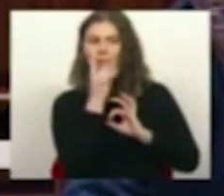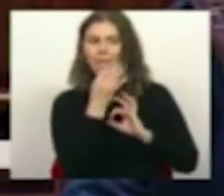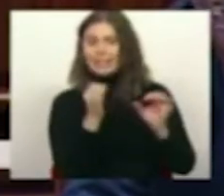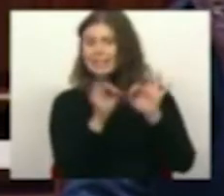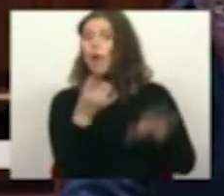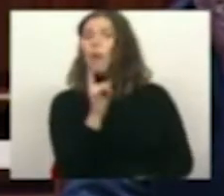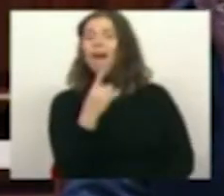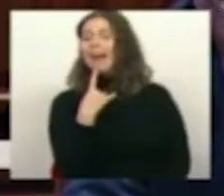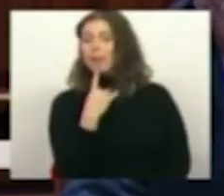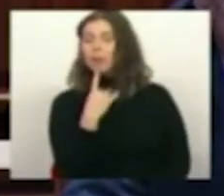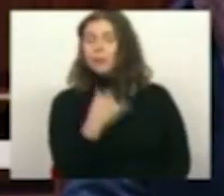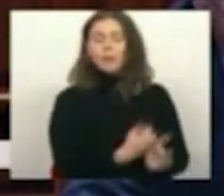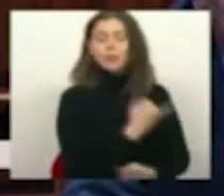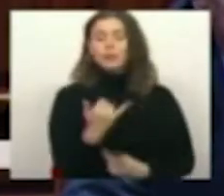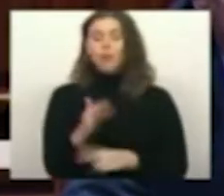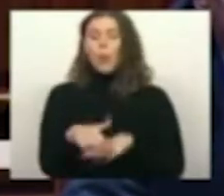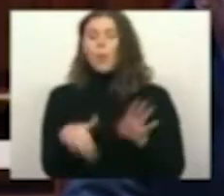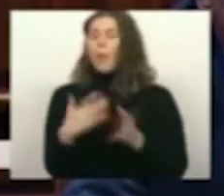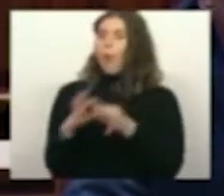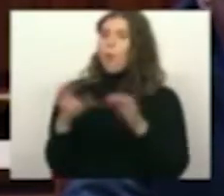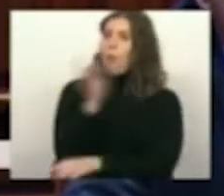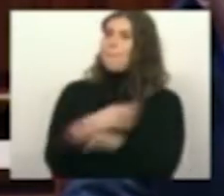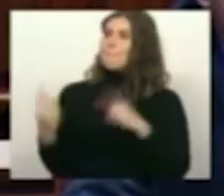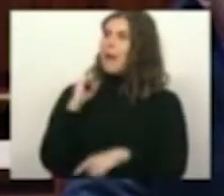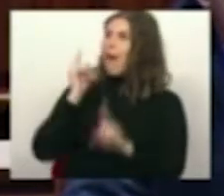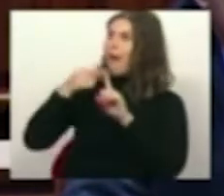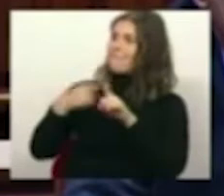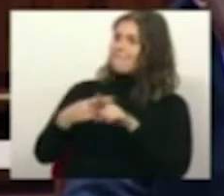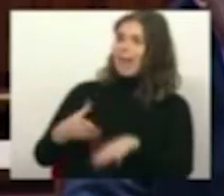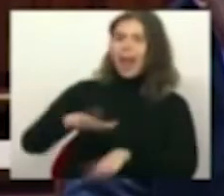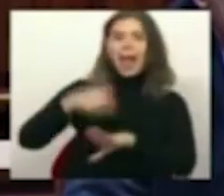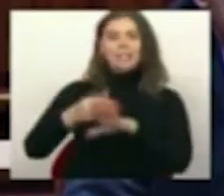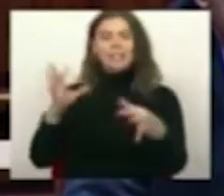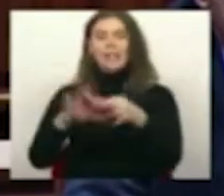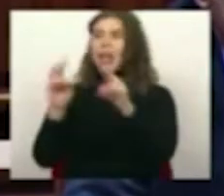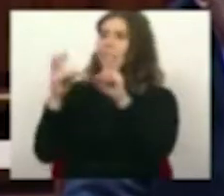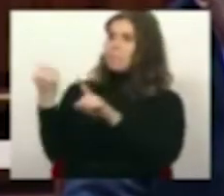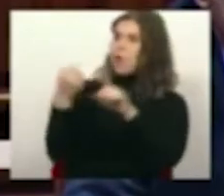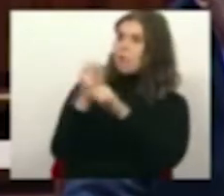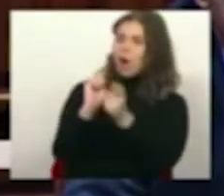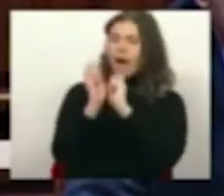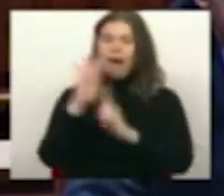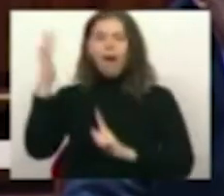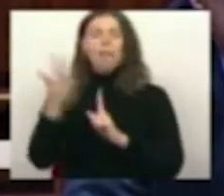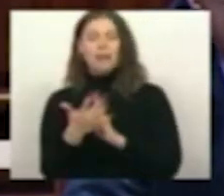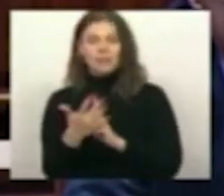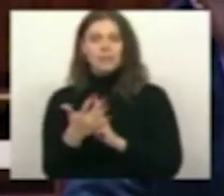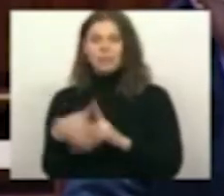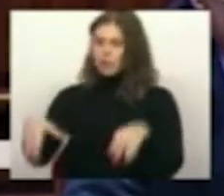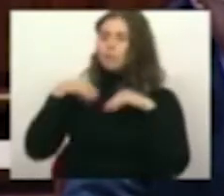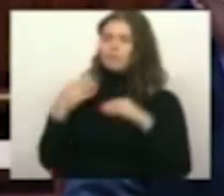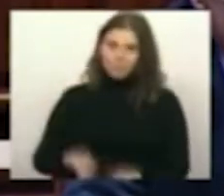como o Reino Unido. Em segundo lugar, que a União Europeia tem ambições acrescidas em matéria de combate às alterações climáticas.